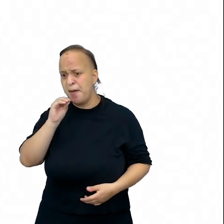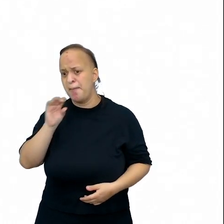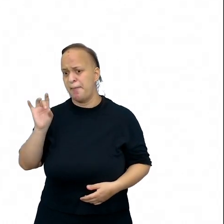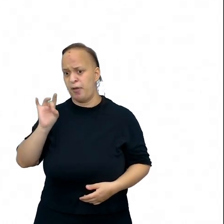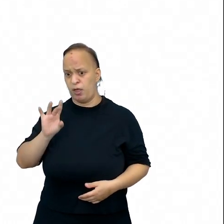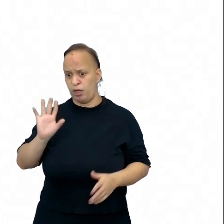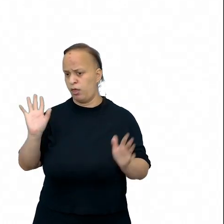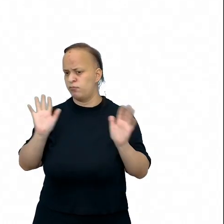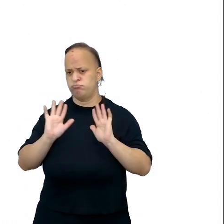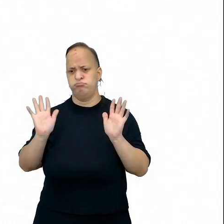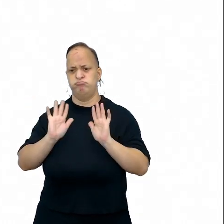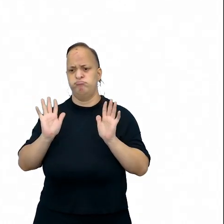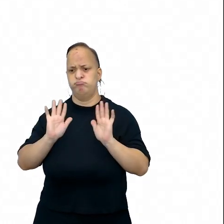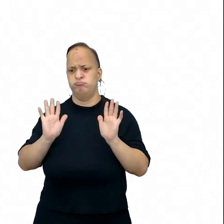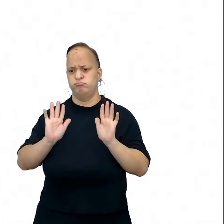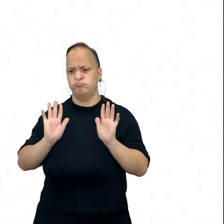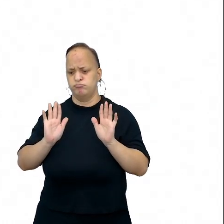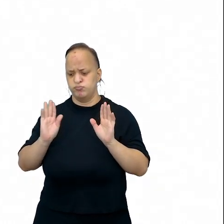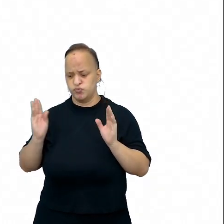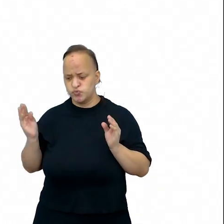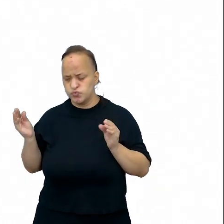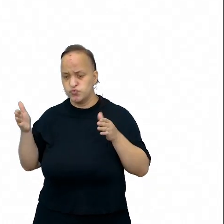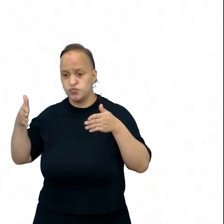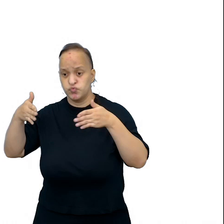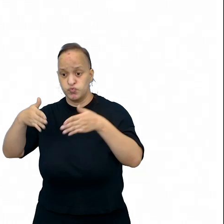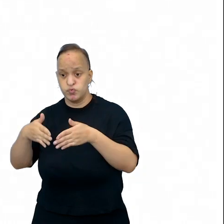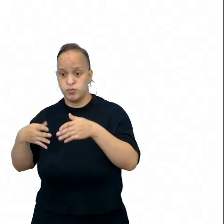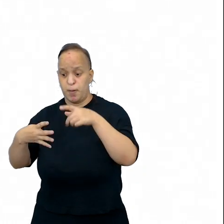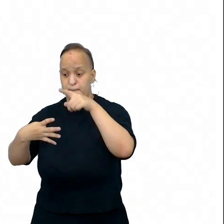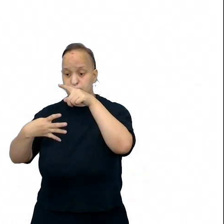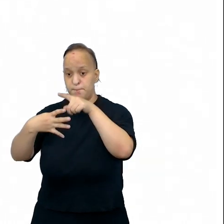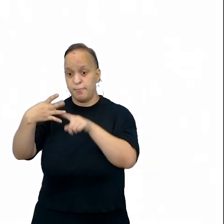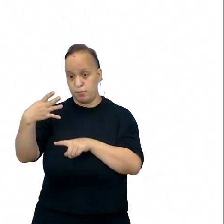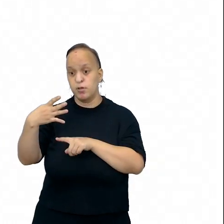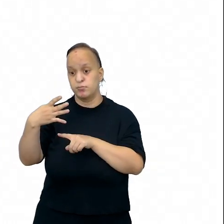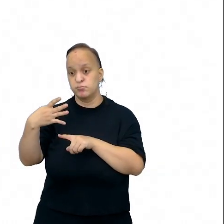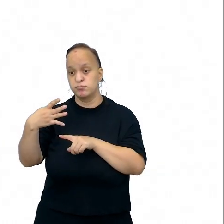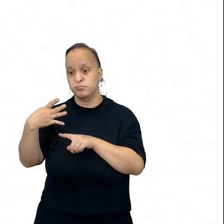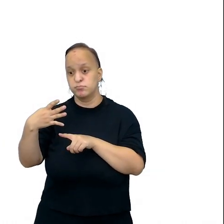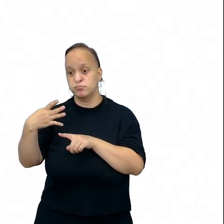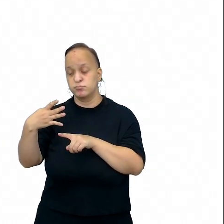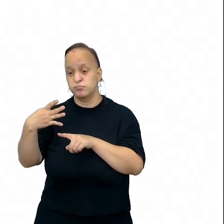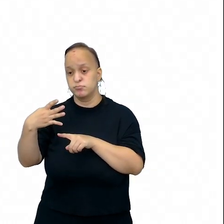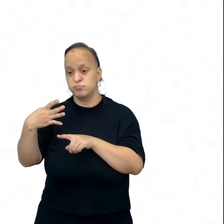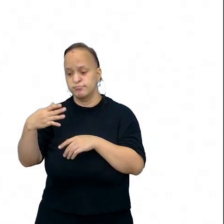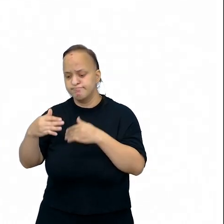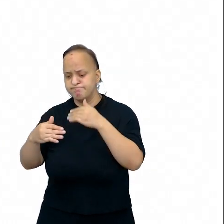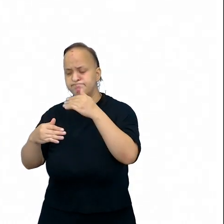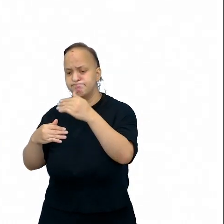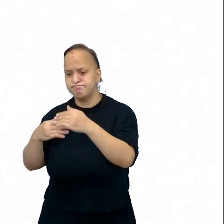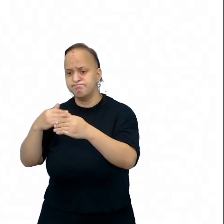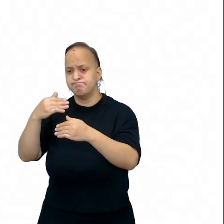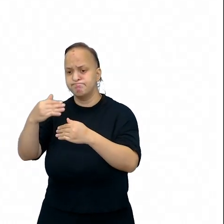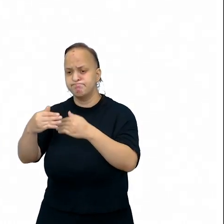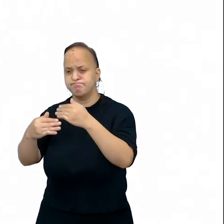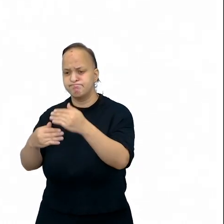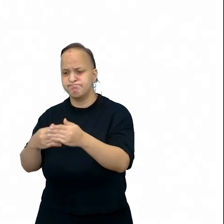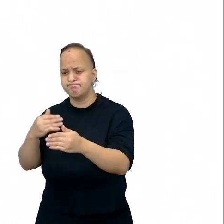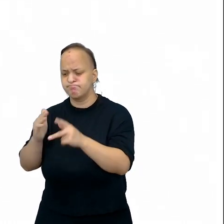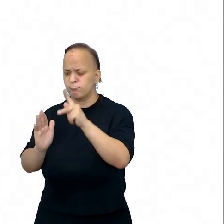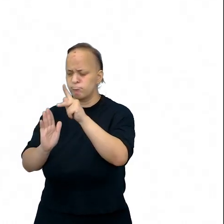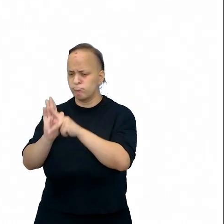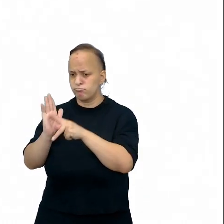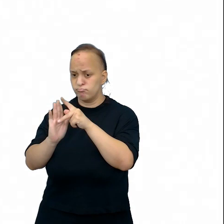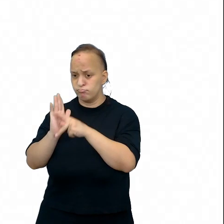sim também todo esse conjunto que apareceu até hoje dos eixos, né, que possam contribuir para o planejamento da